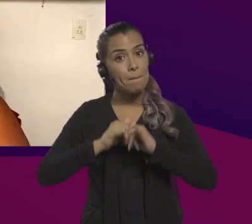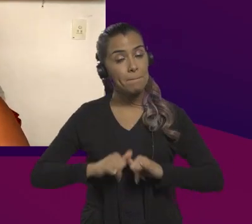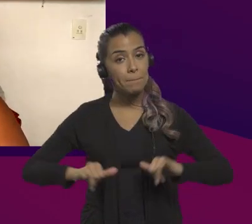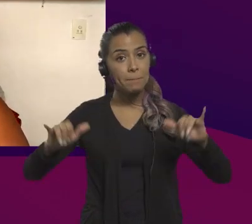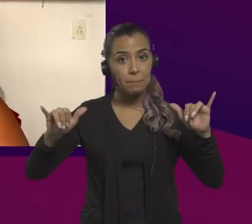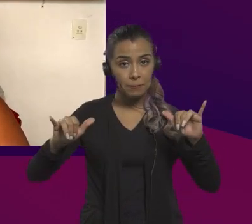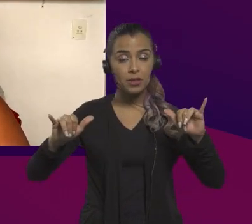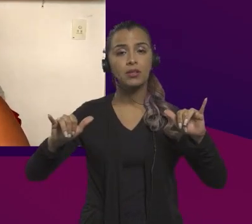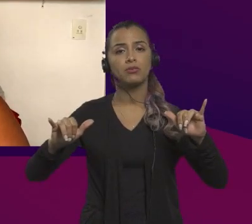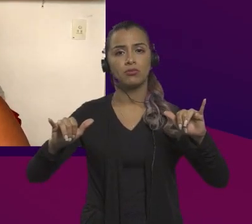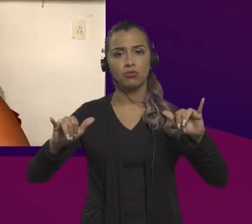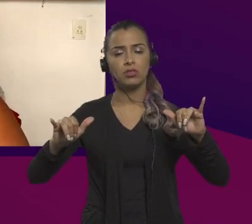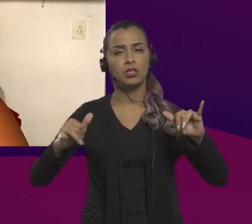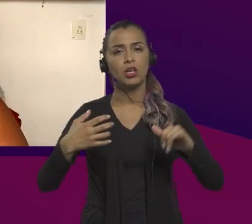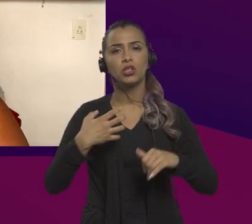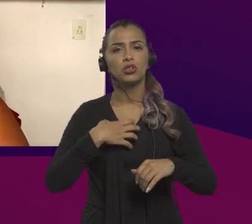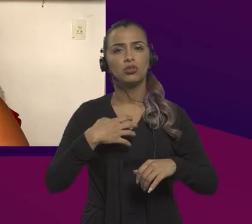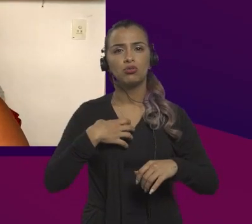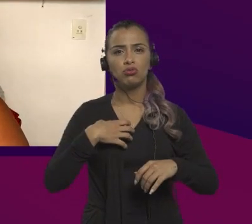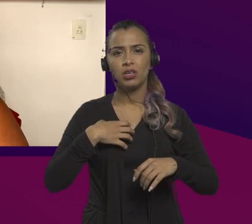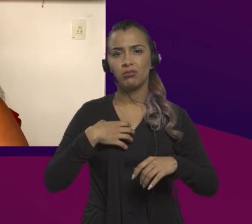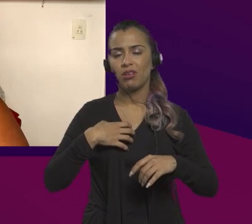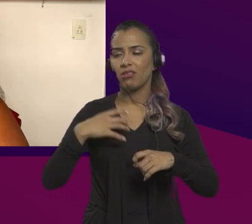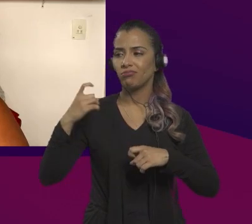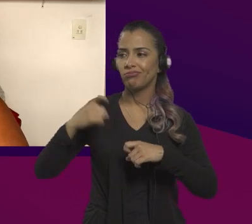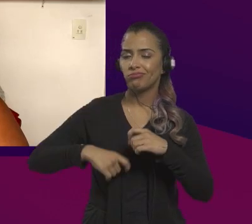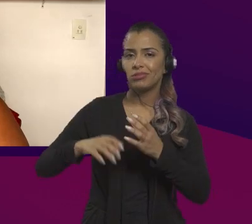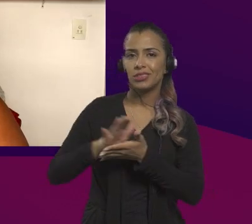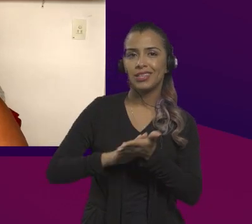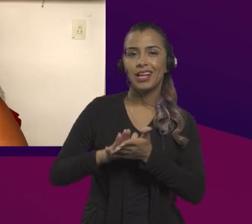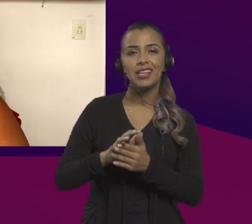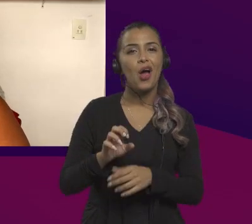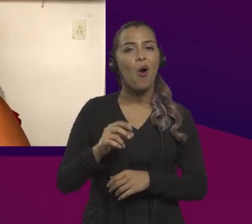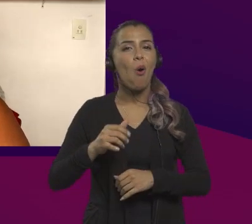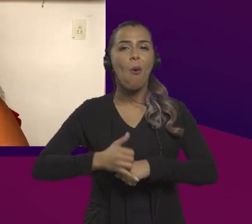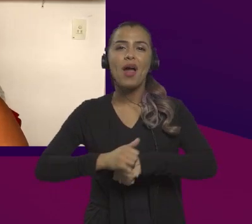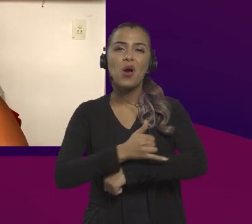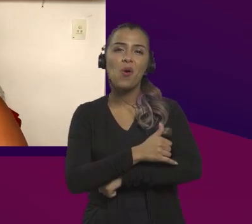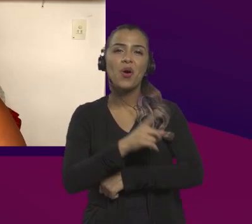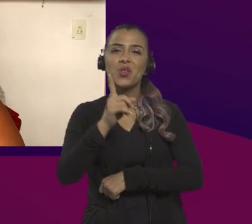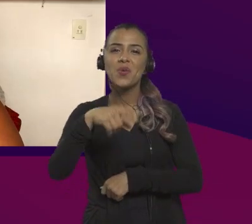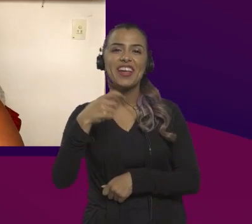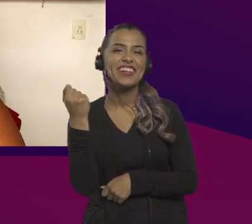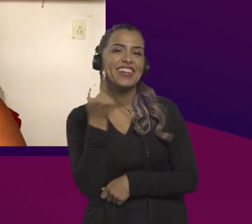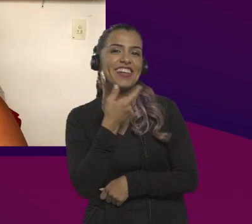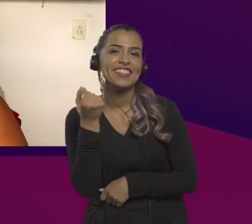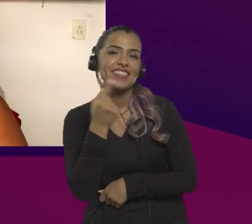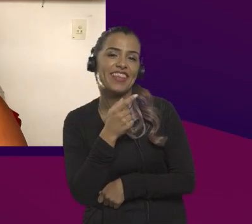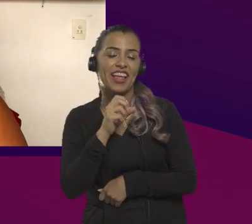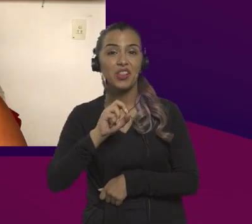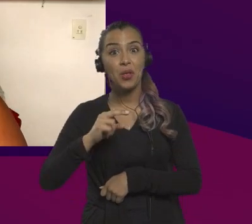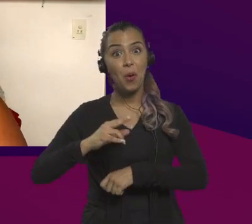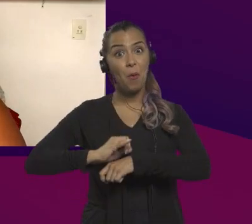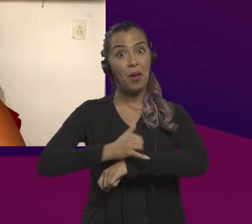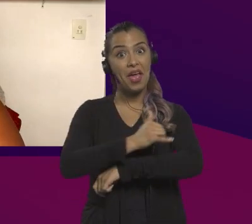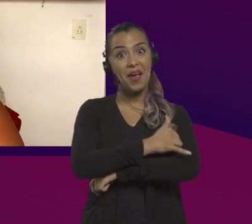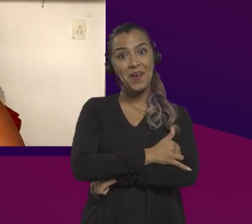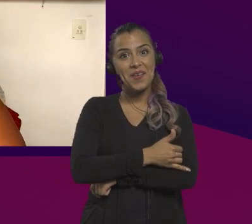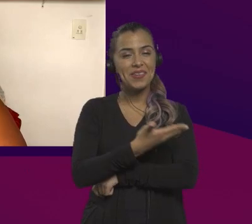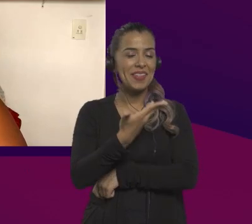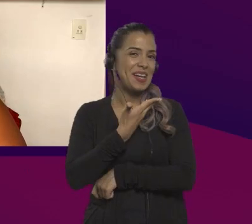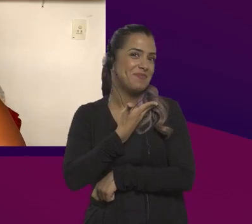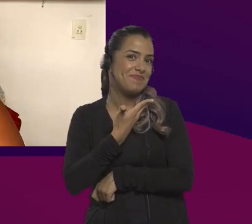verem a gorda só como hipersexualizada, ou como a gordinha engraçadinha, ou a gordinha amiga, avoada.